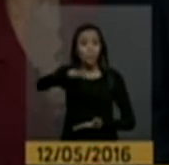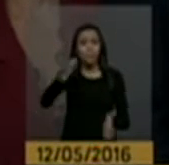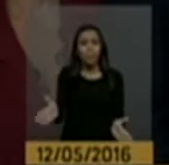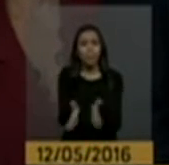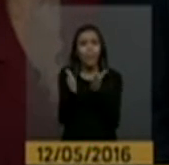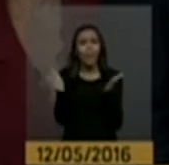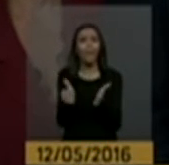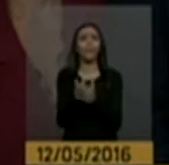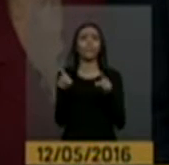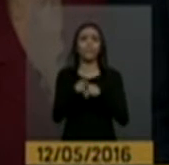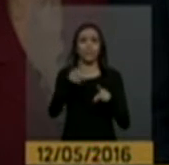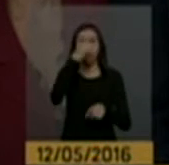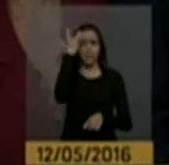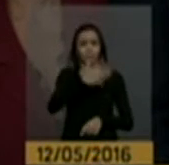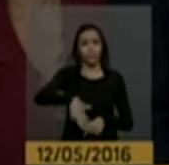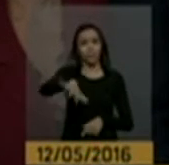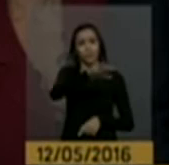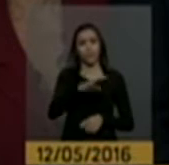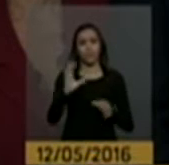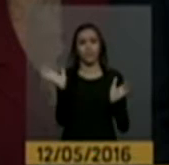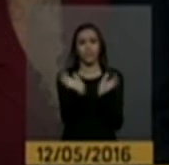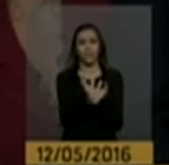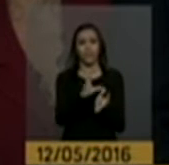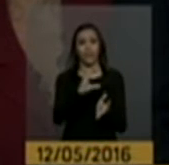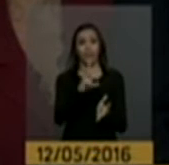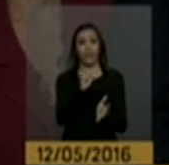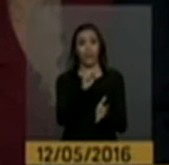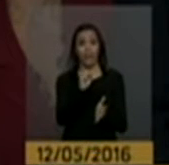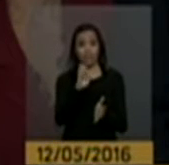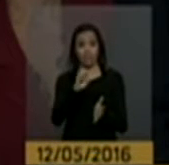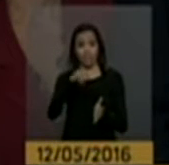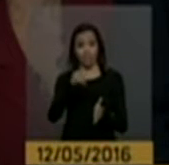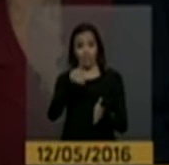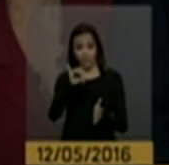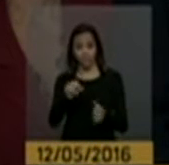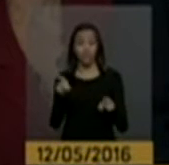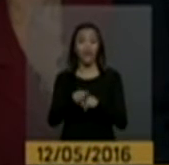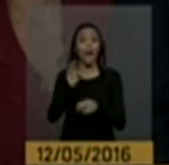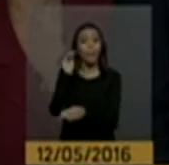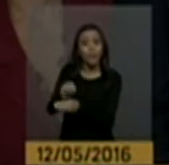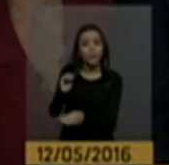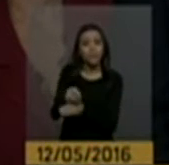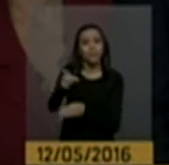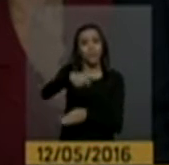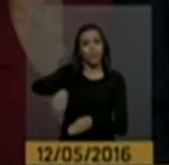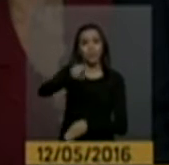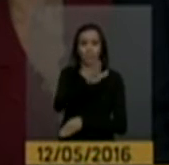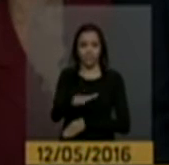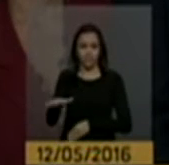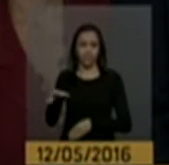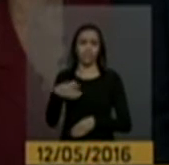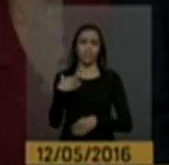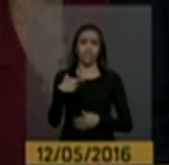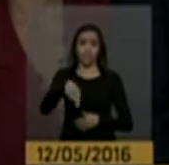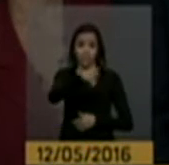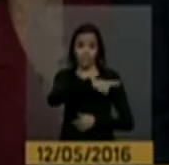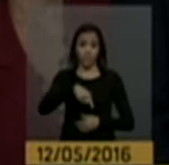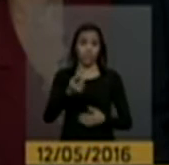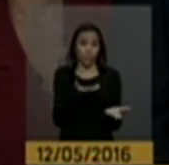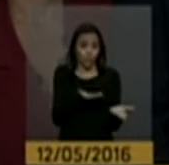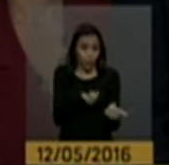média. A proteção às crianças, os jovens chegando